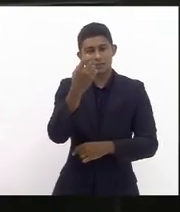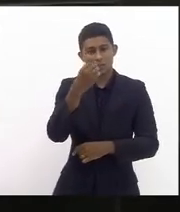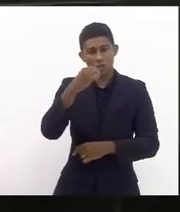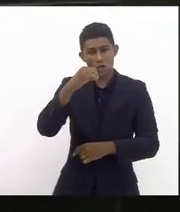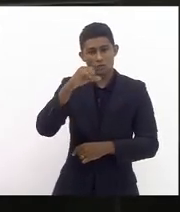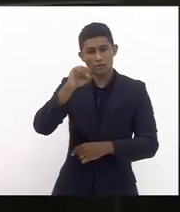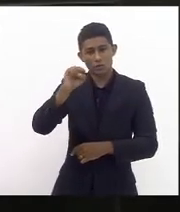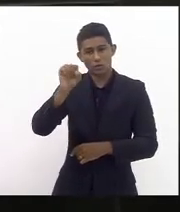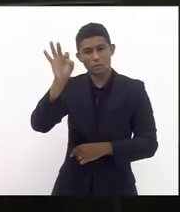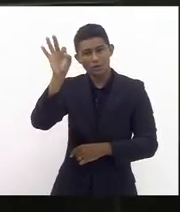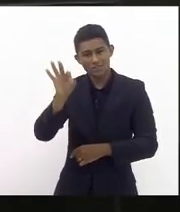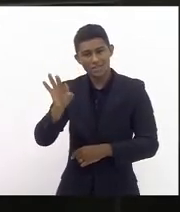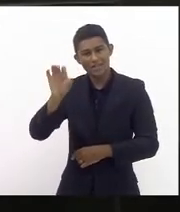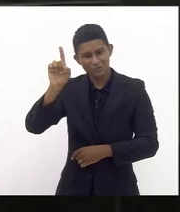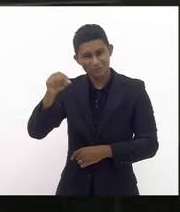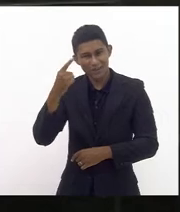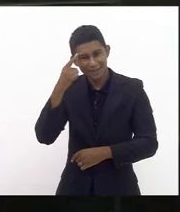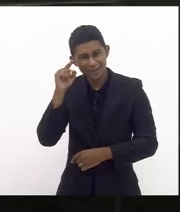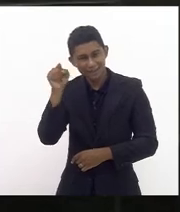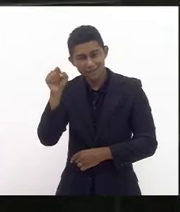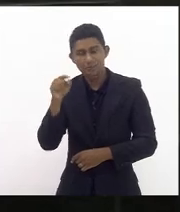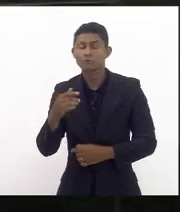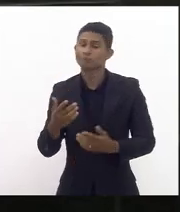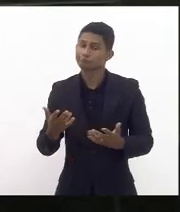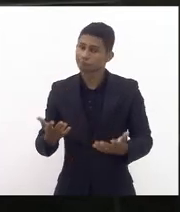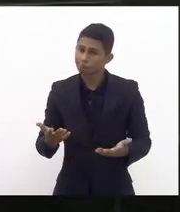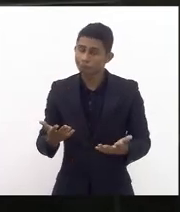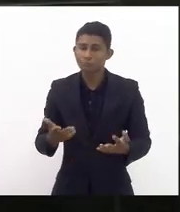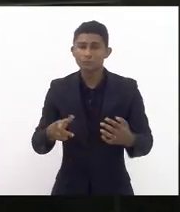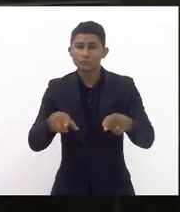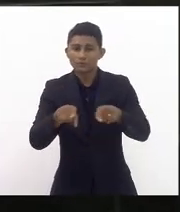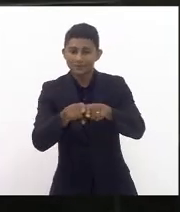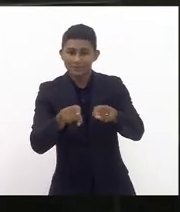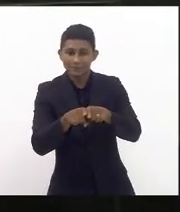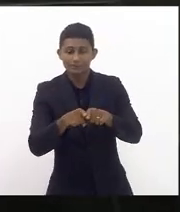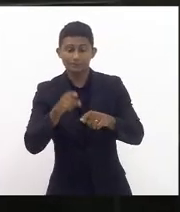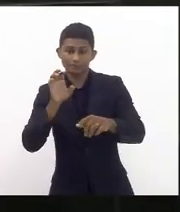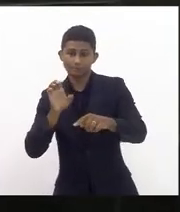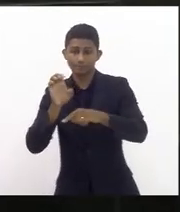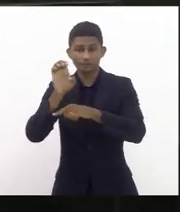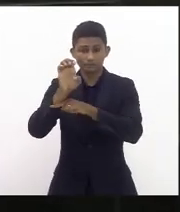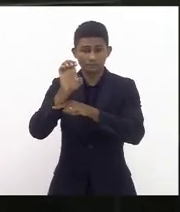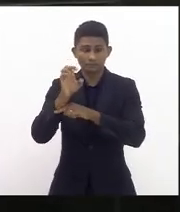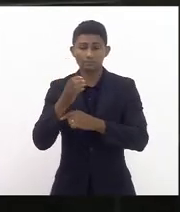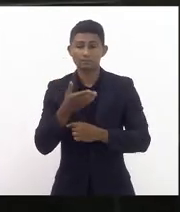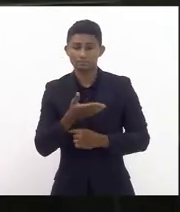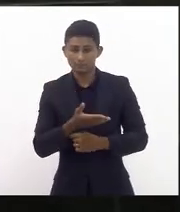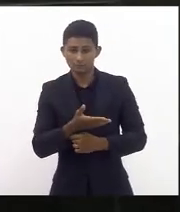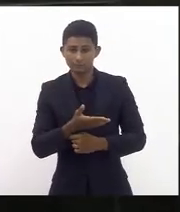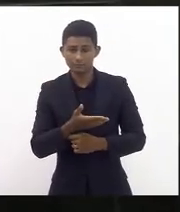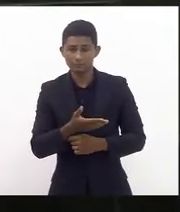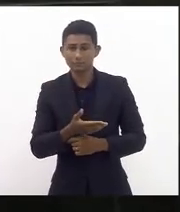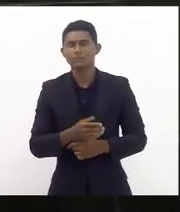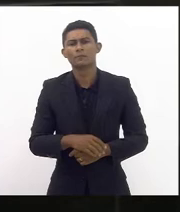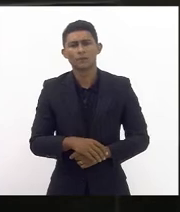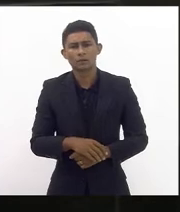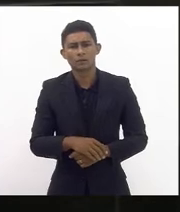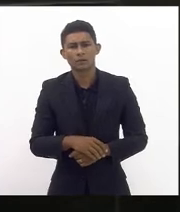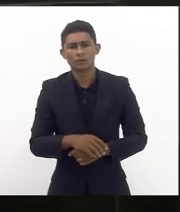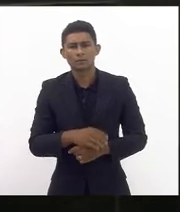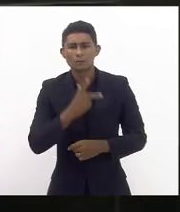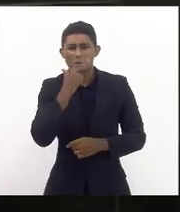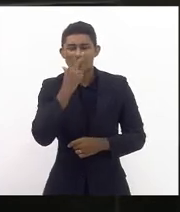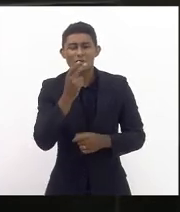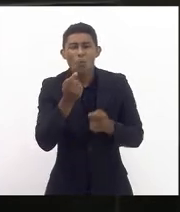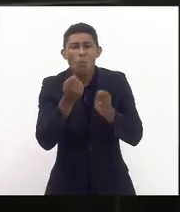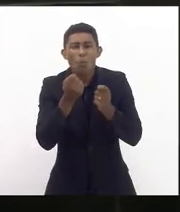198% da receita corrente líquida. E, a partir daí, o Estado voltou, embora quase que